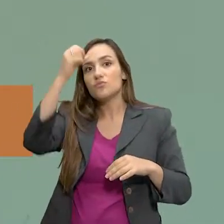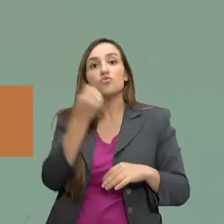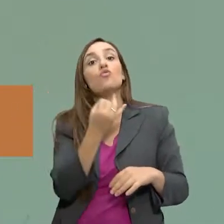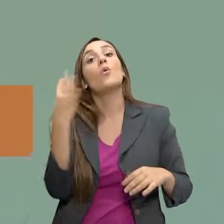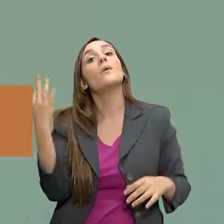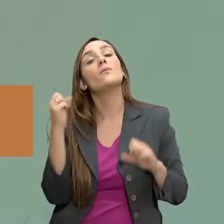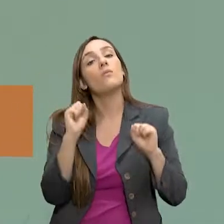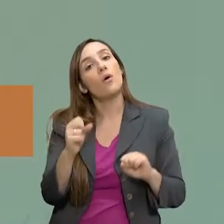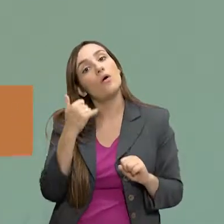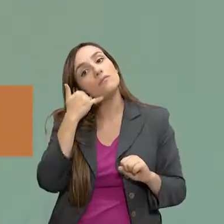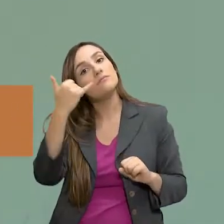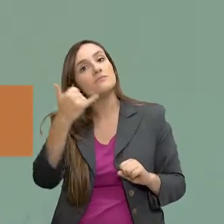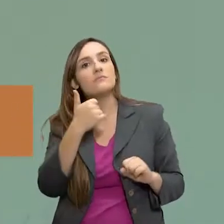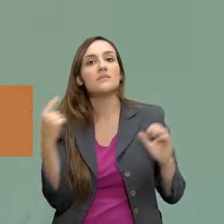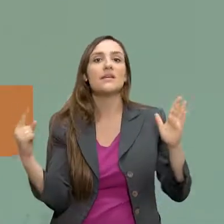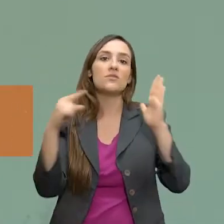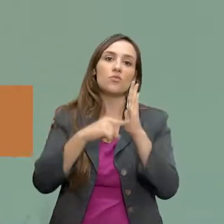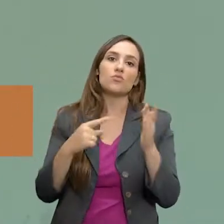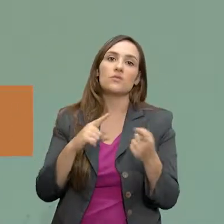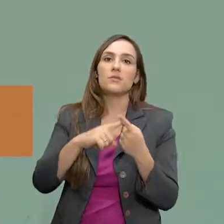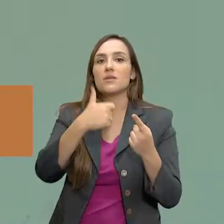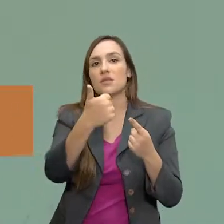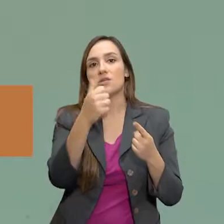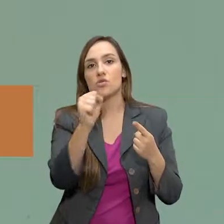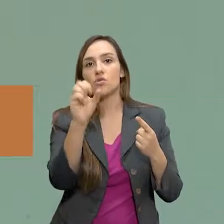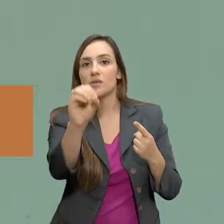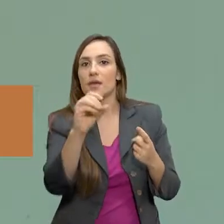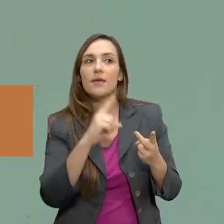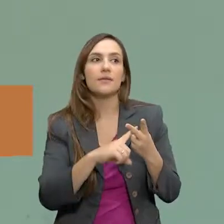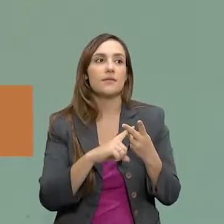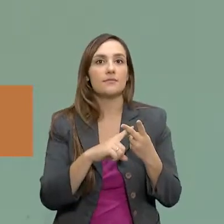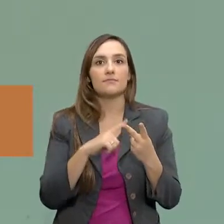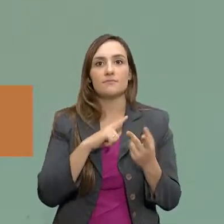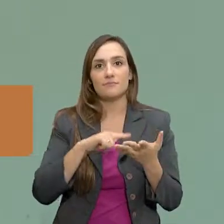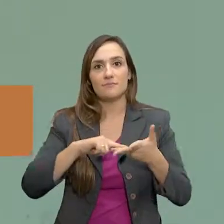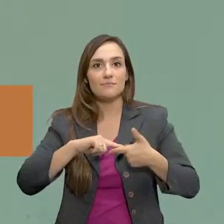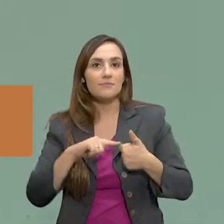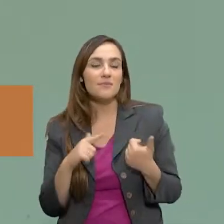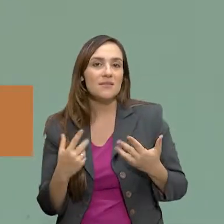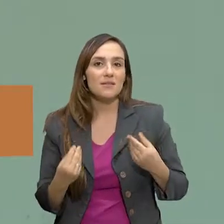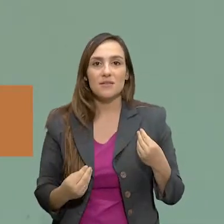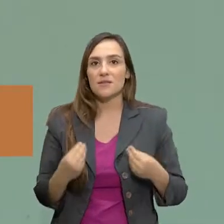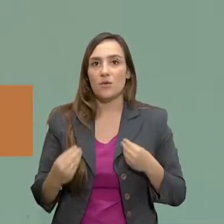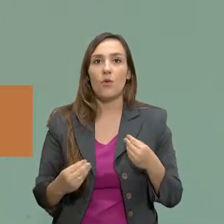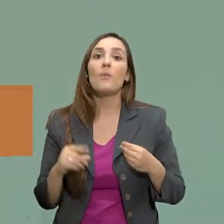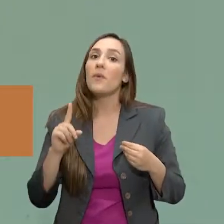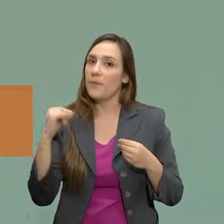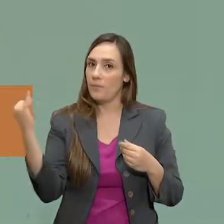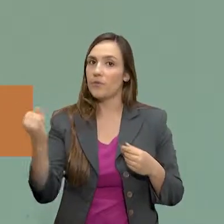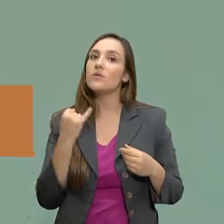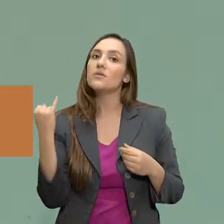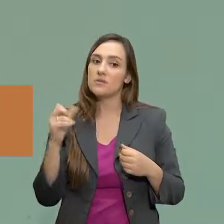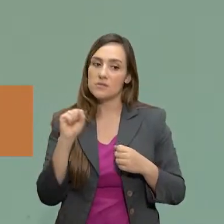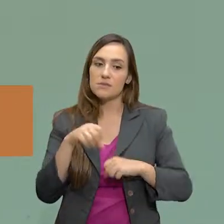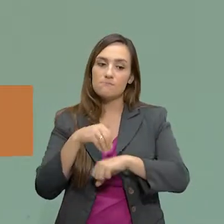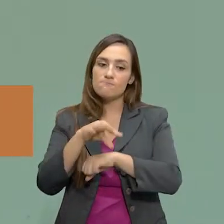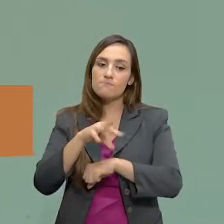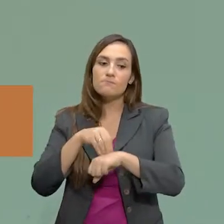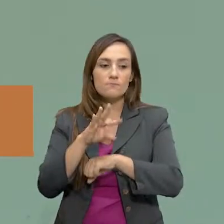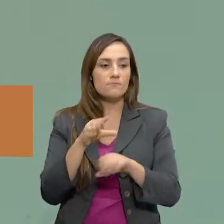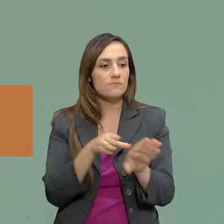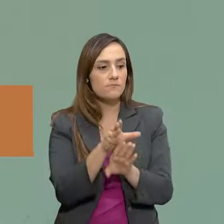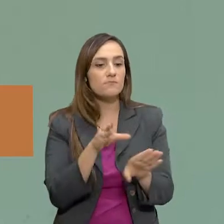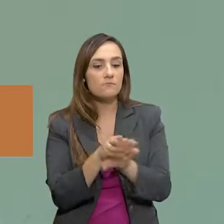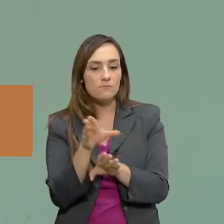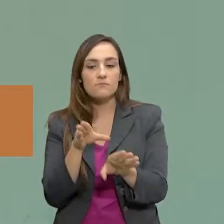a rede, os números que podem ser utilizados, então 180, e é muito importante a gente passar isso, né, para